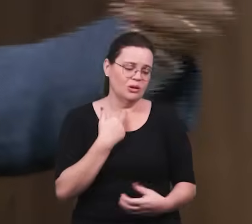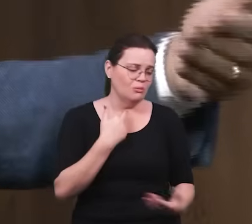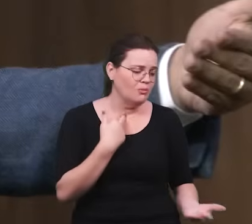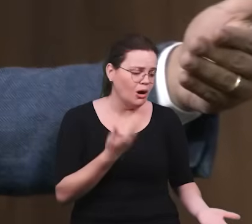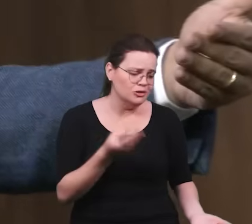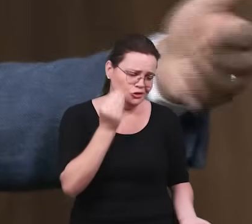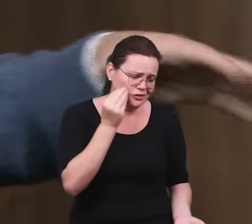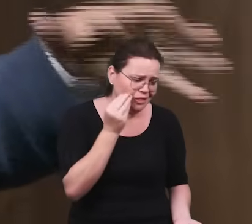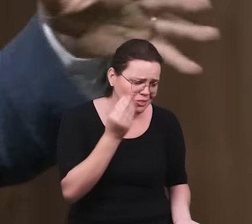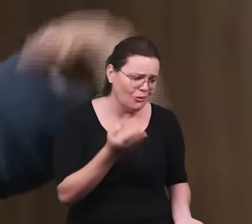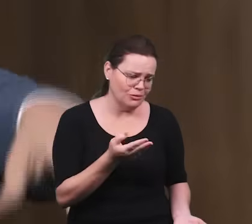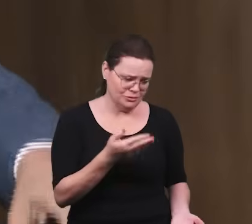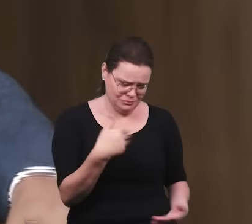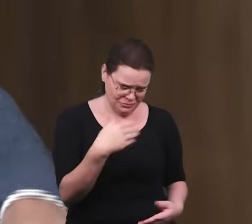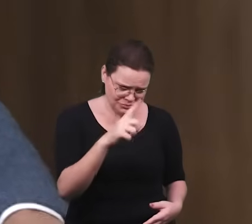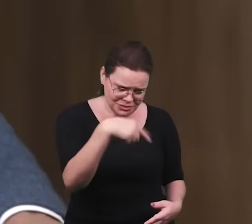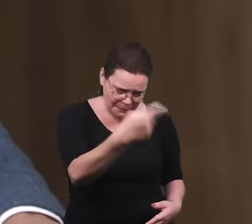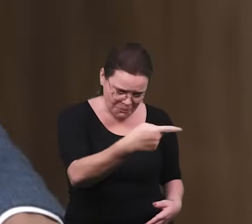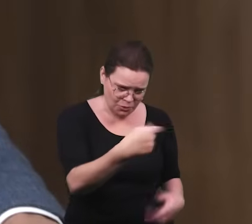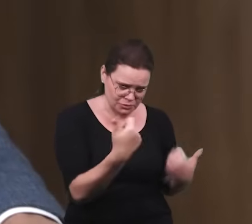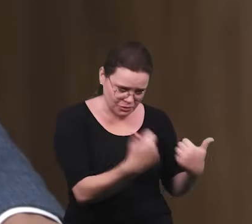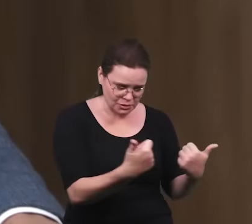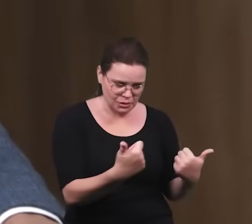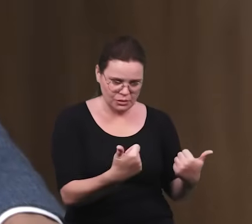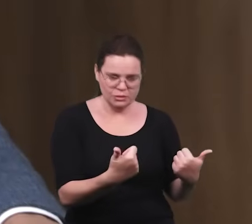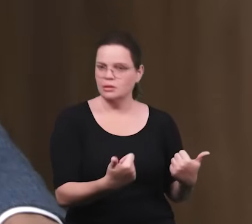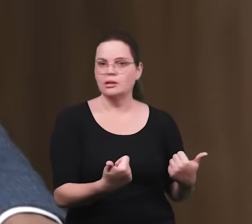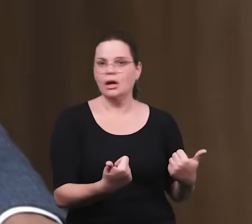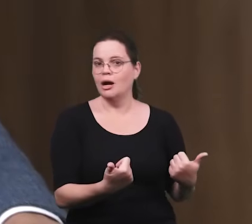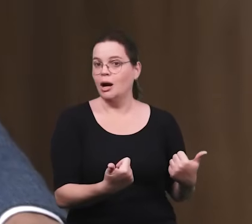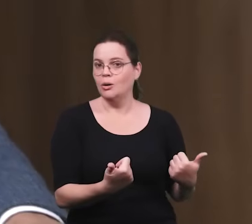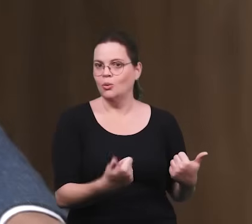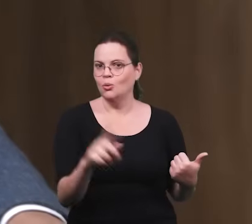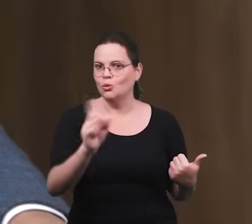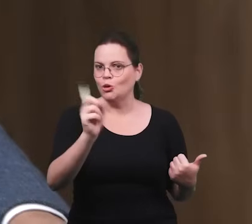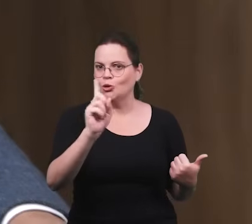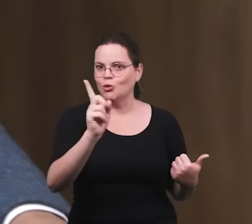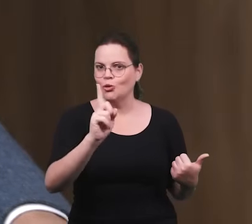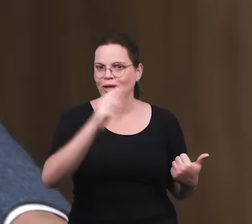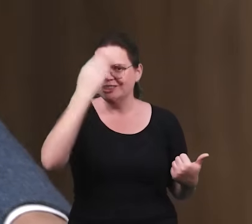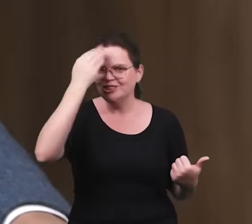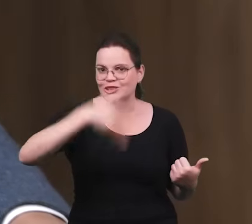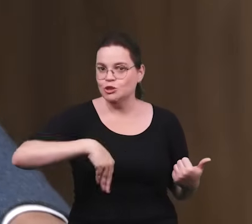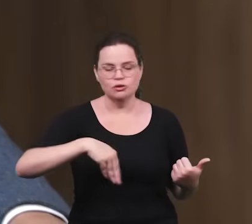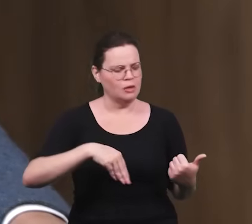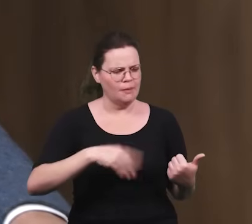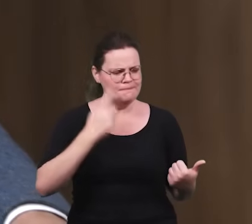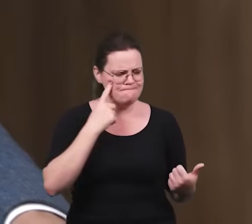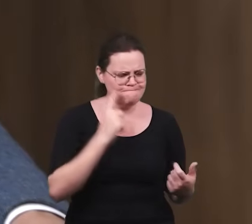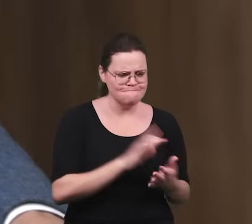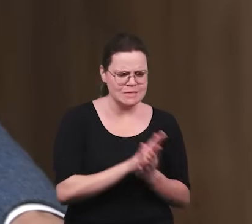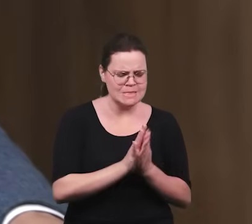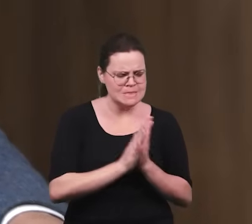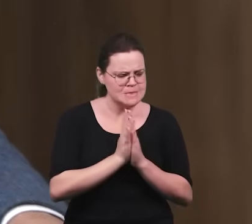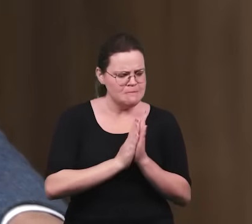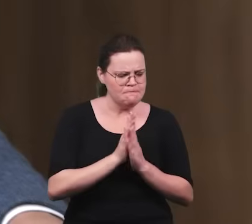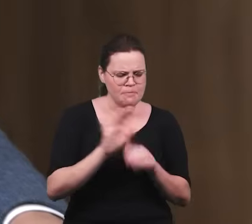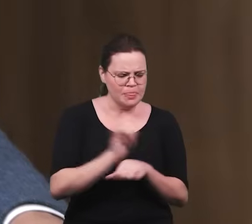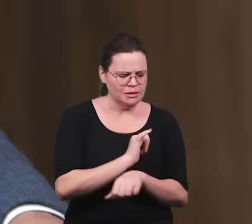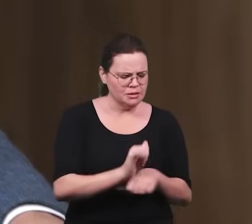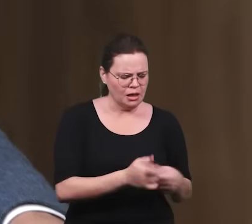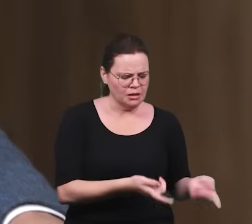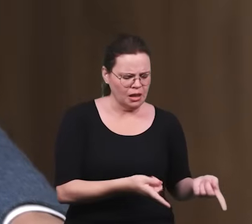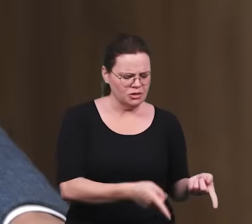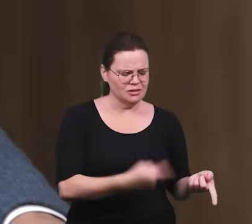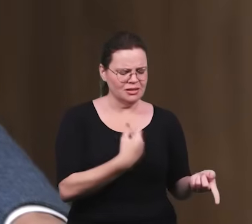gente tentou, fica para a próxima. Não, eles não desistiram. Eles insistiram, eles lutaram